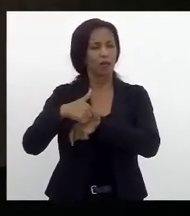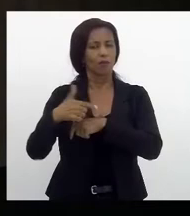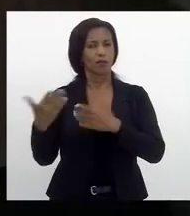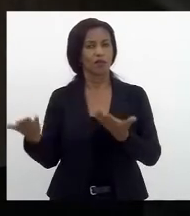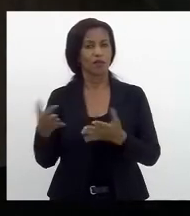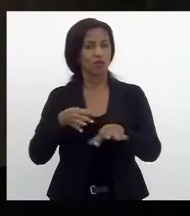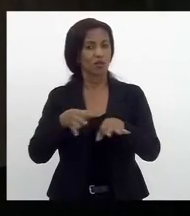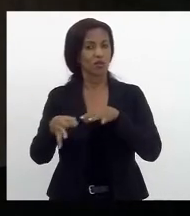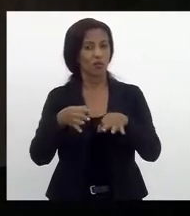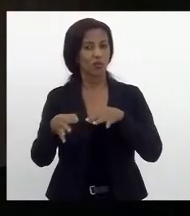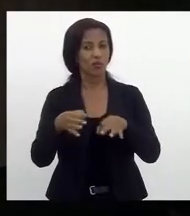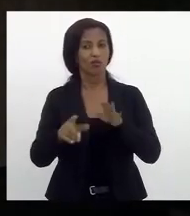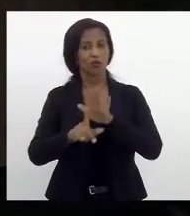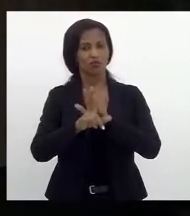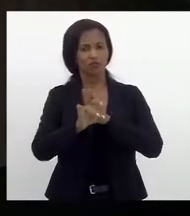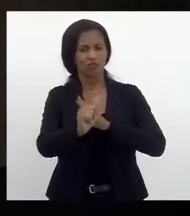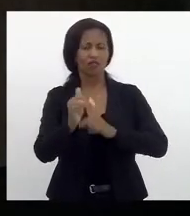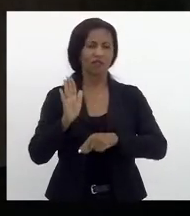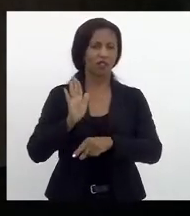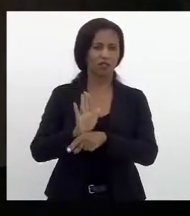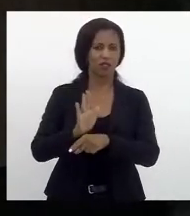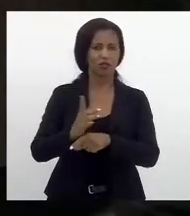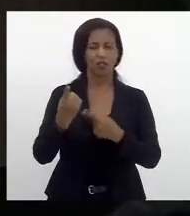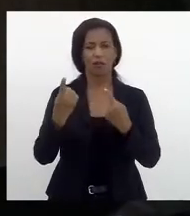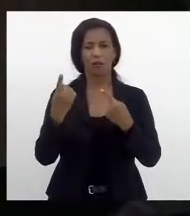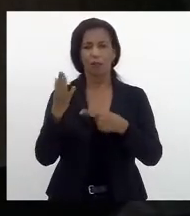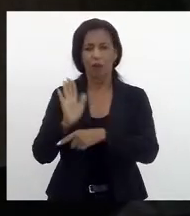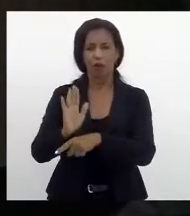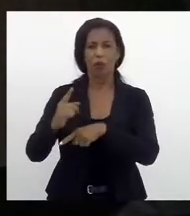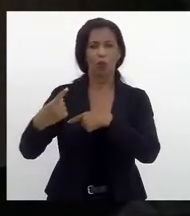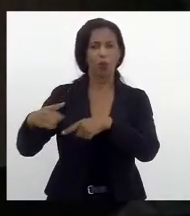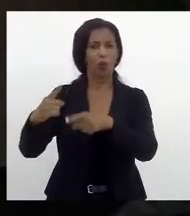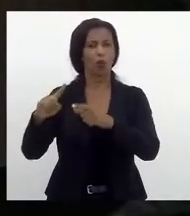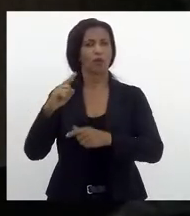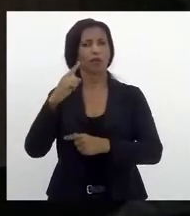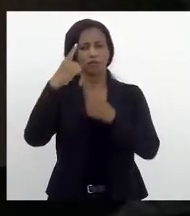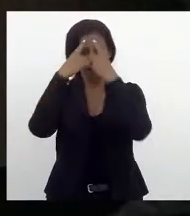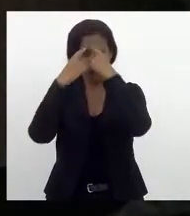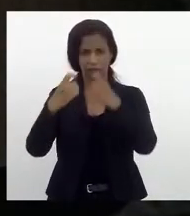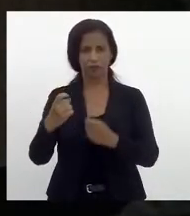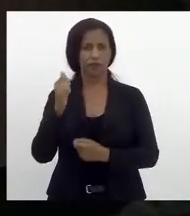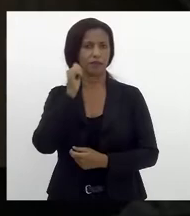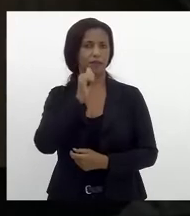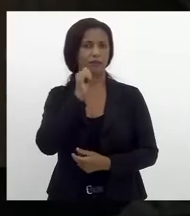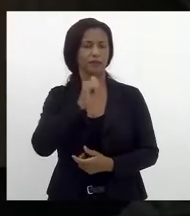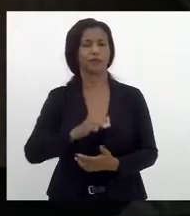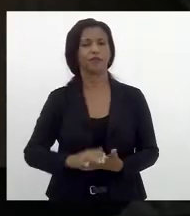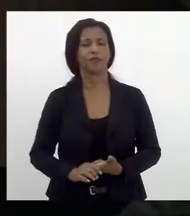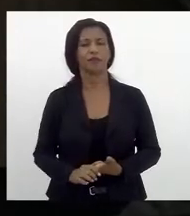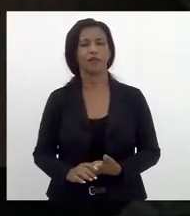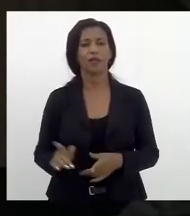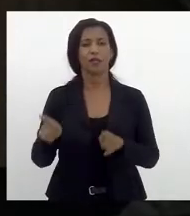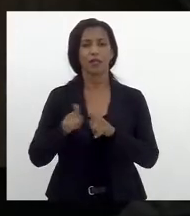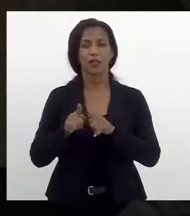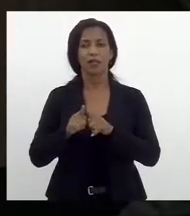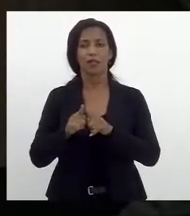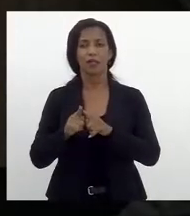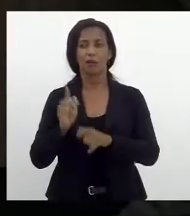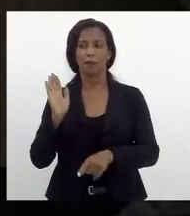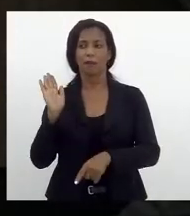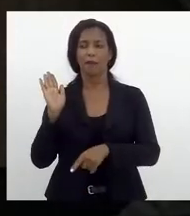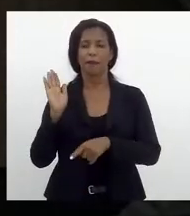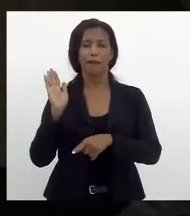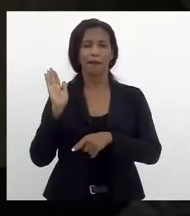seu projeto de lei contribuirá muito para o enfrentamento à violência contra a mulher e à questão de barrar